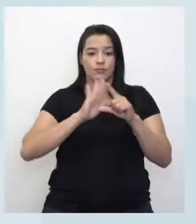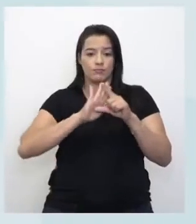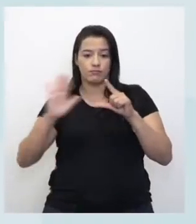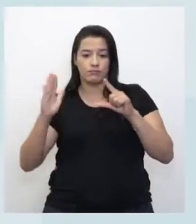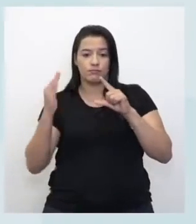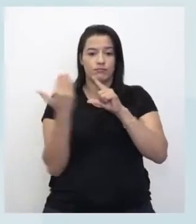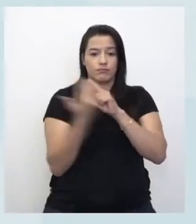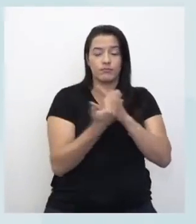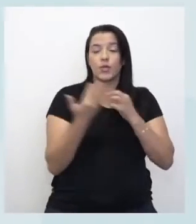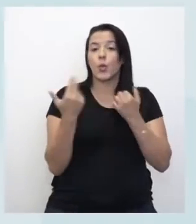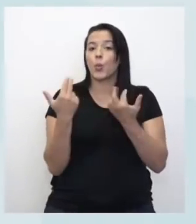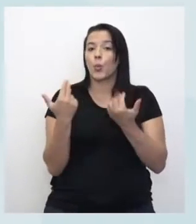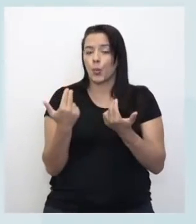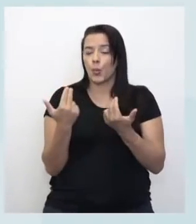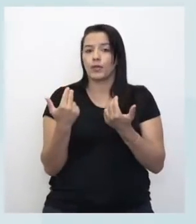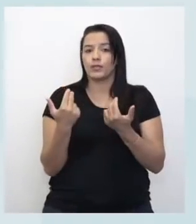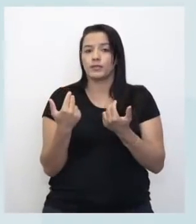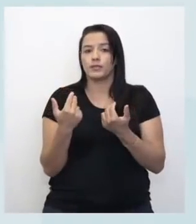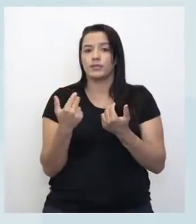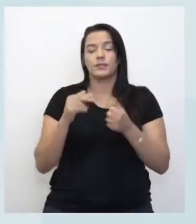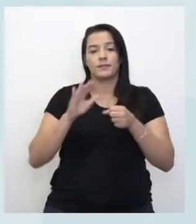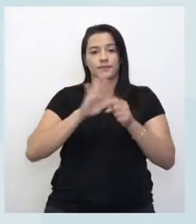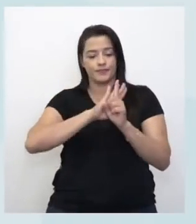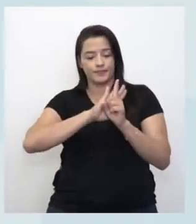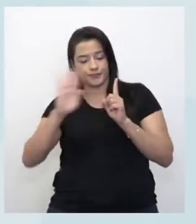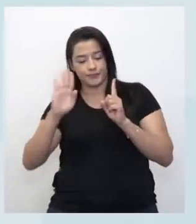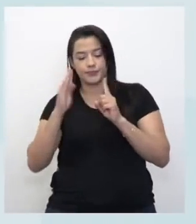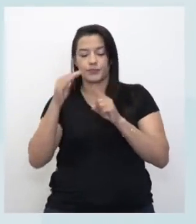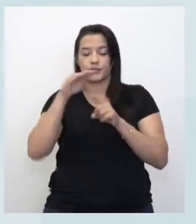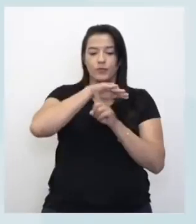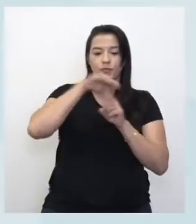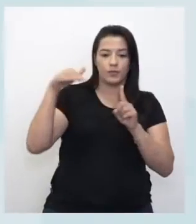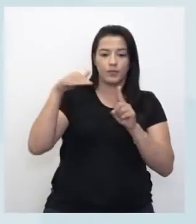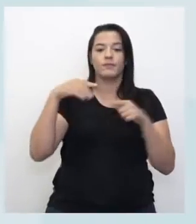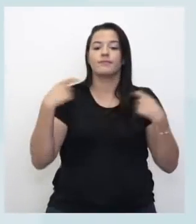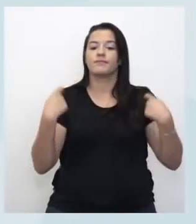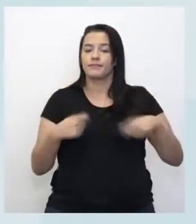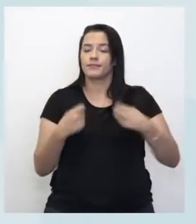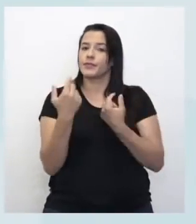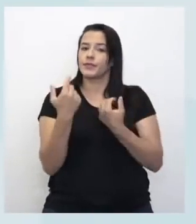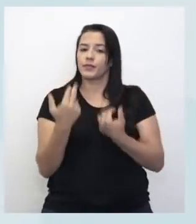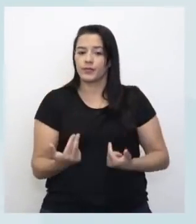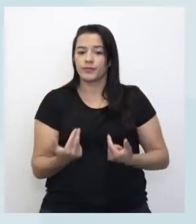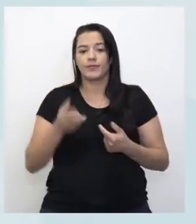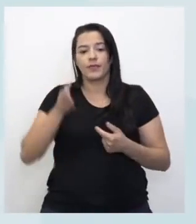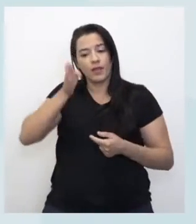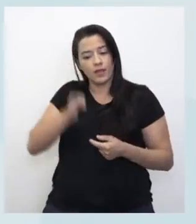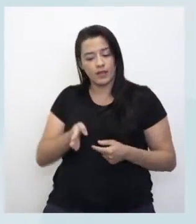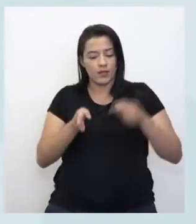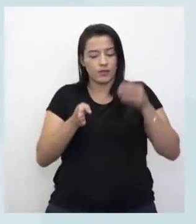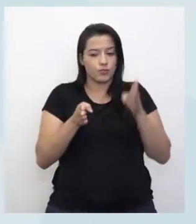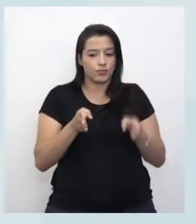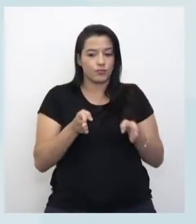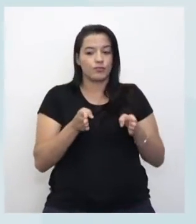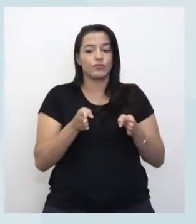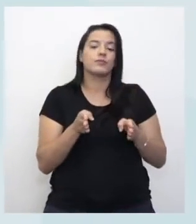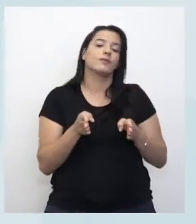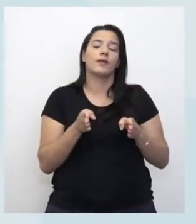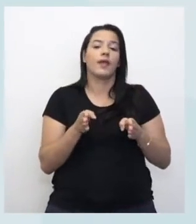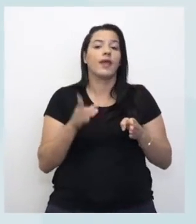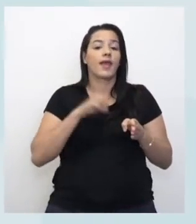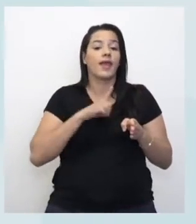bases iguais, a inferior e a superior. E as suas faces laterais